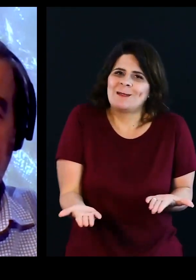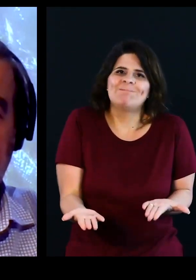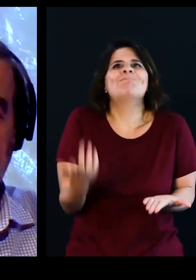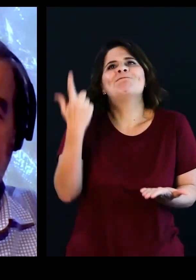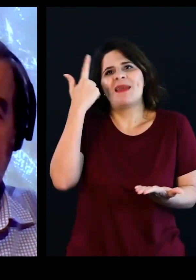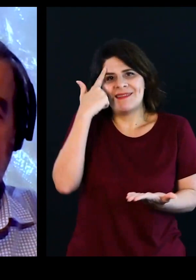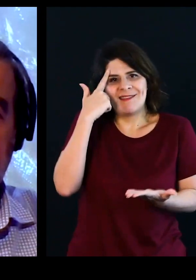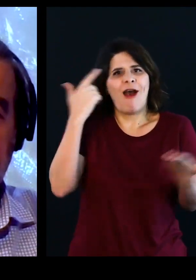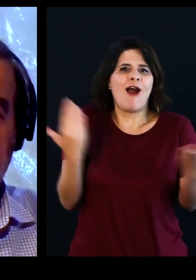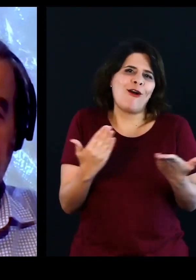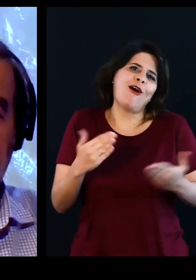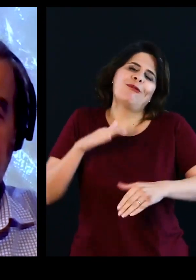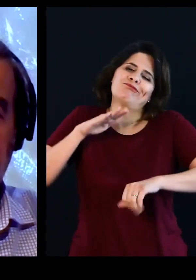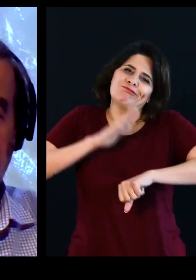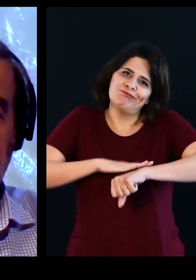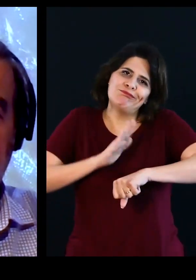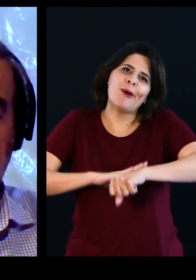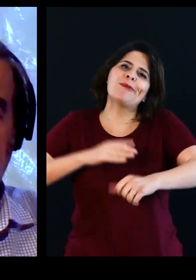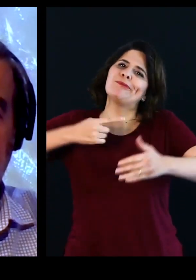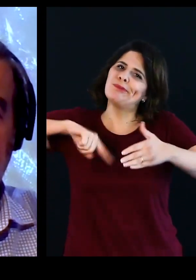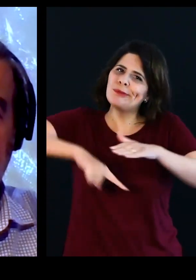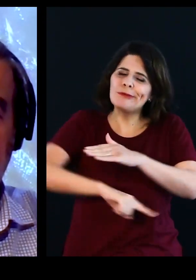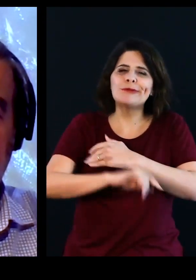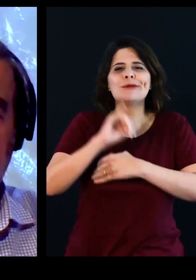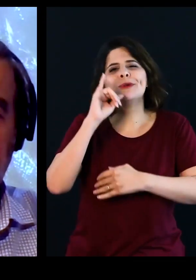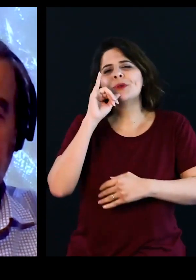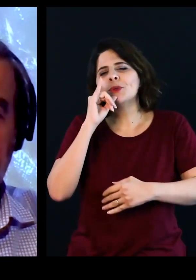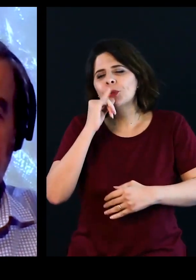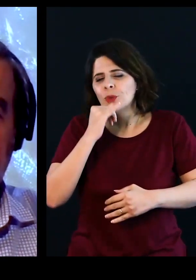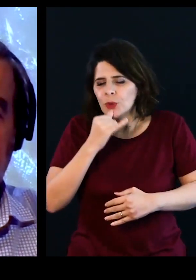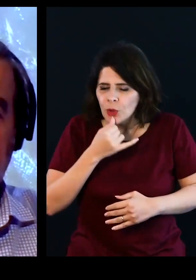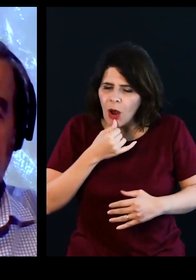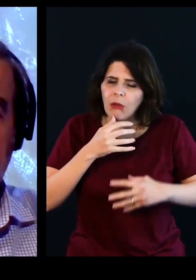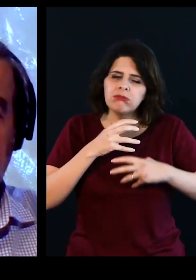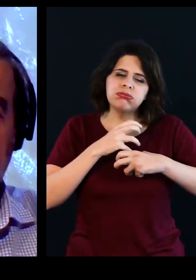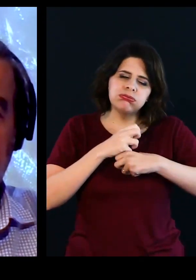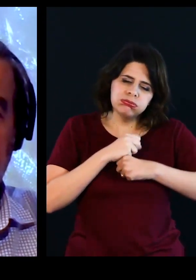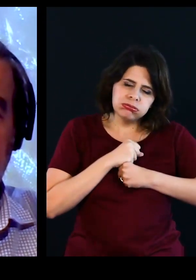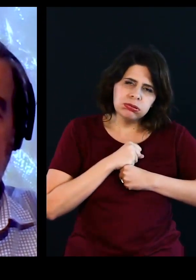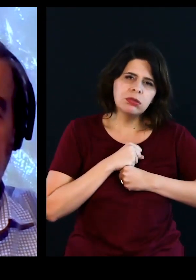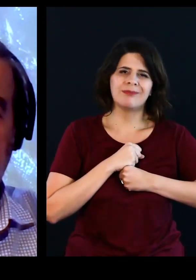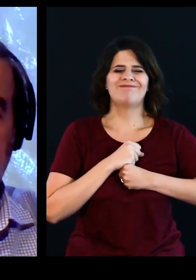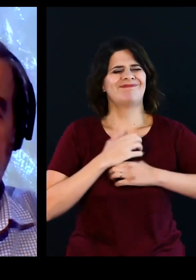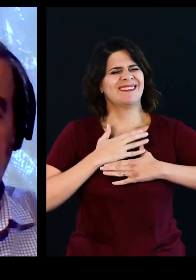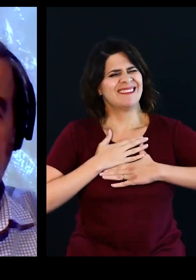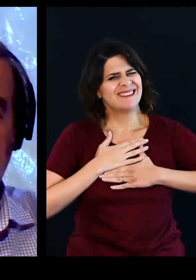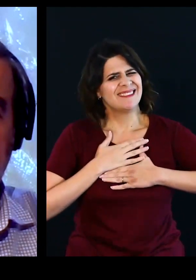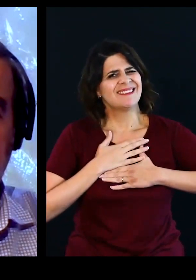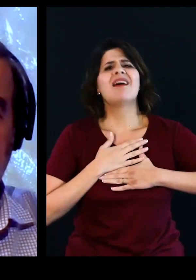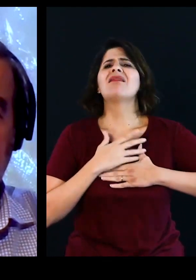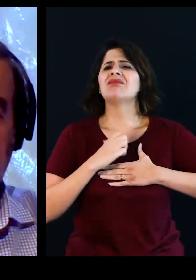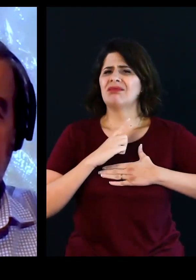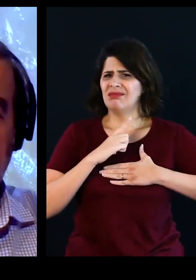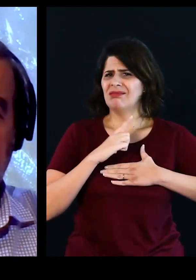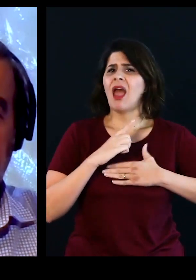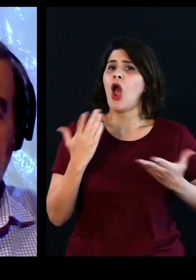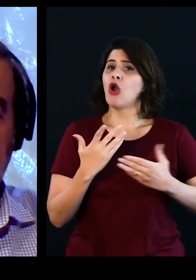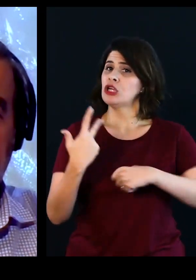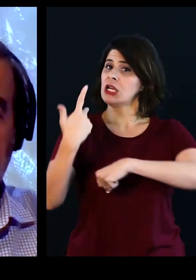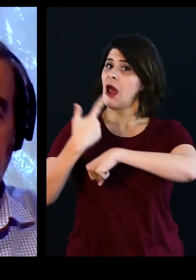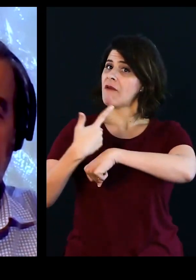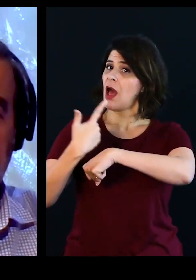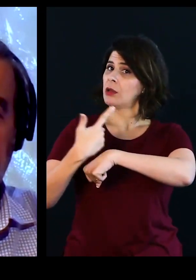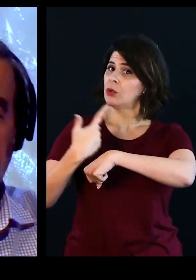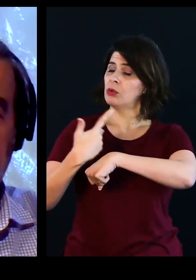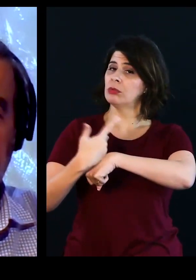no país, estamos cada vez mais enlutados, muitas perdas, né? A gente está gravando hoje esse programa,